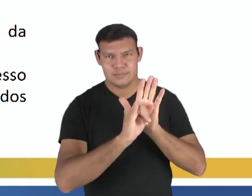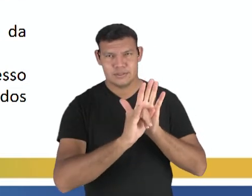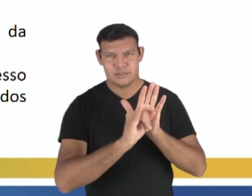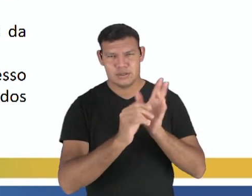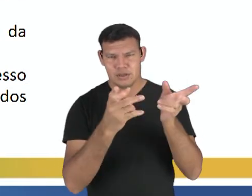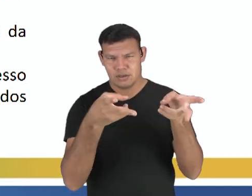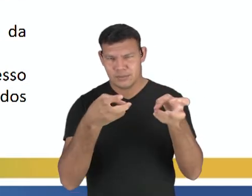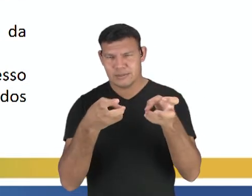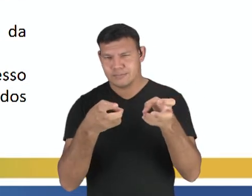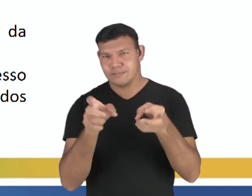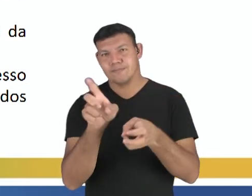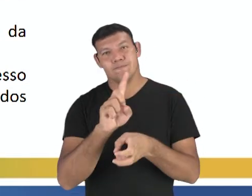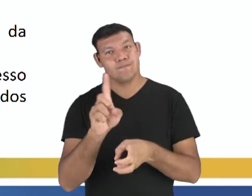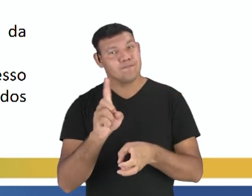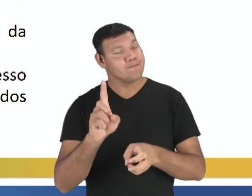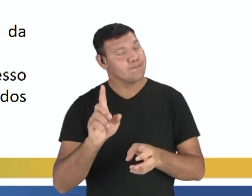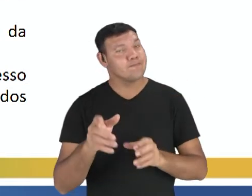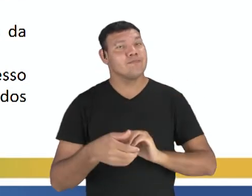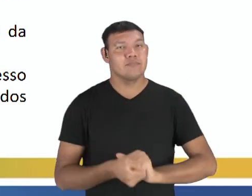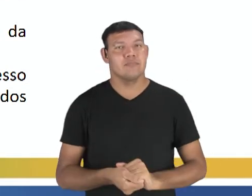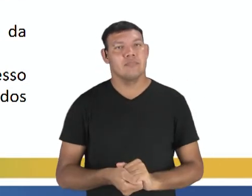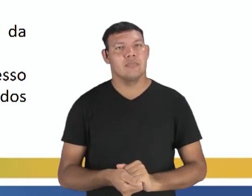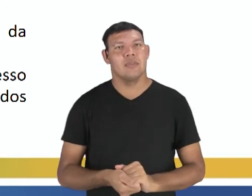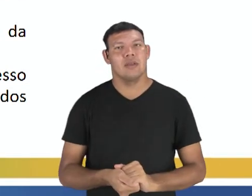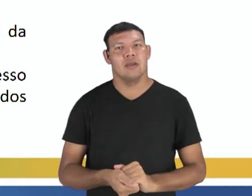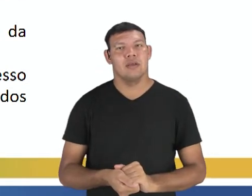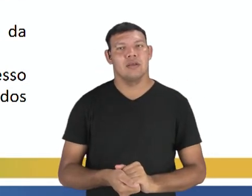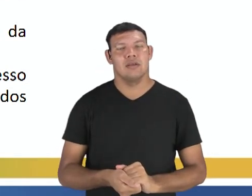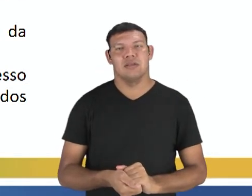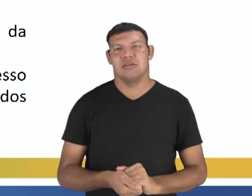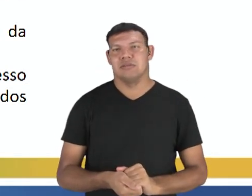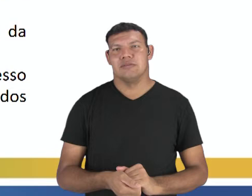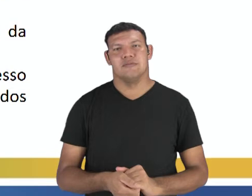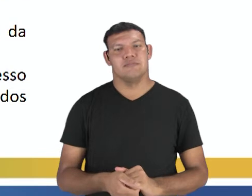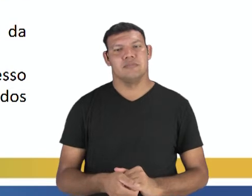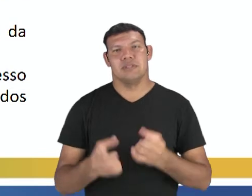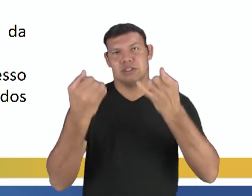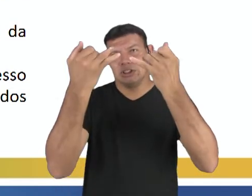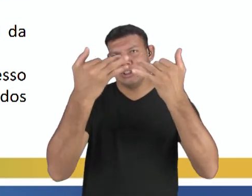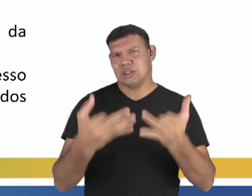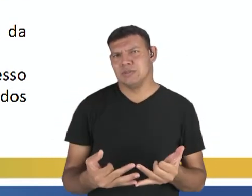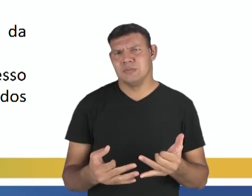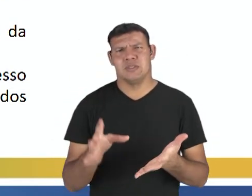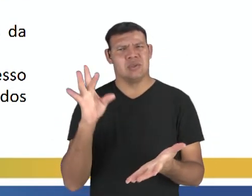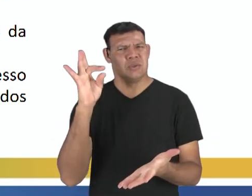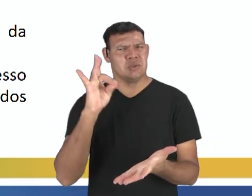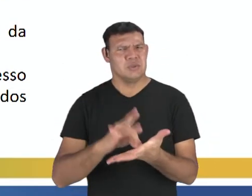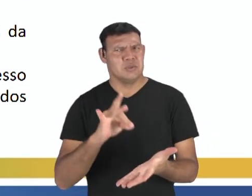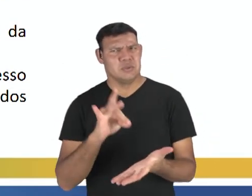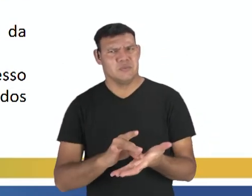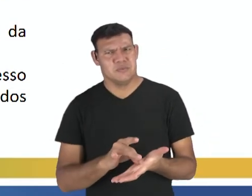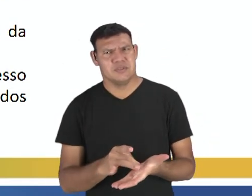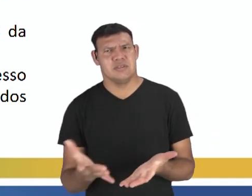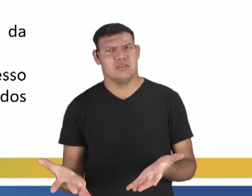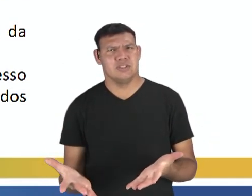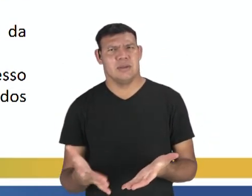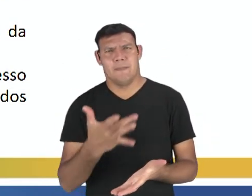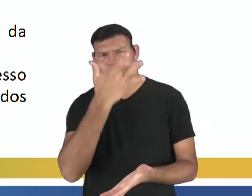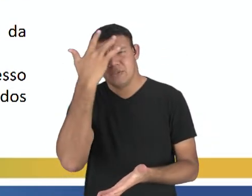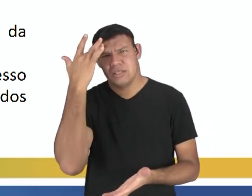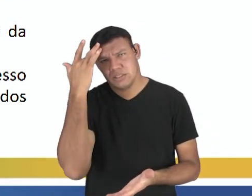feito na tirinha? Não, ele não está trazendo, ele não está em nenhum momento falando que está trazendo vereditos ou que